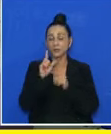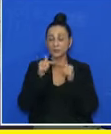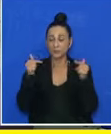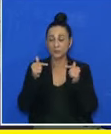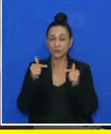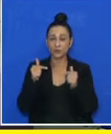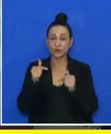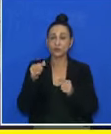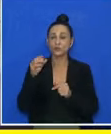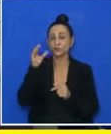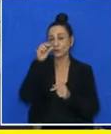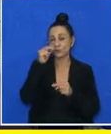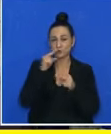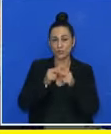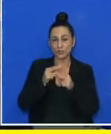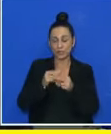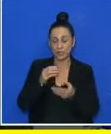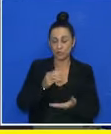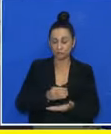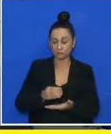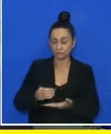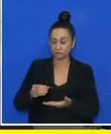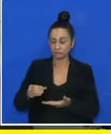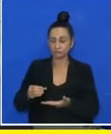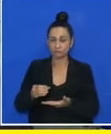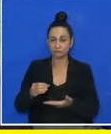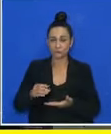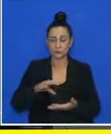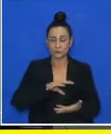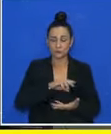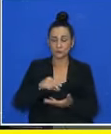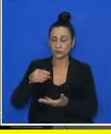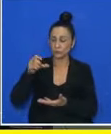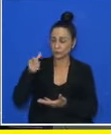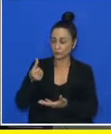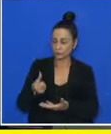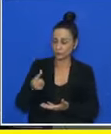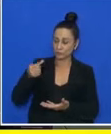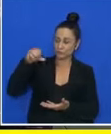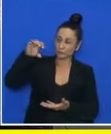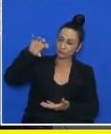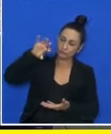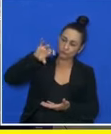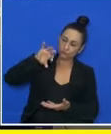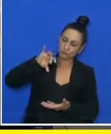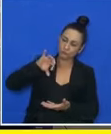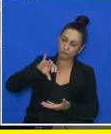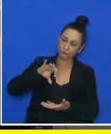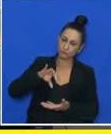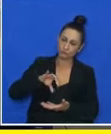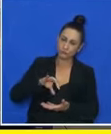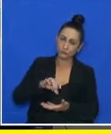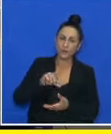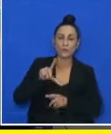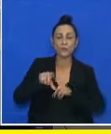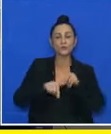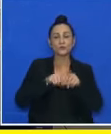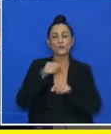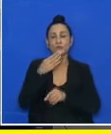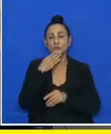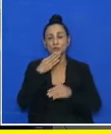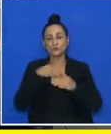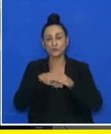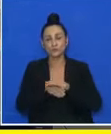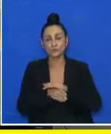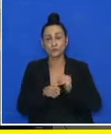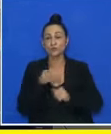recolher as bolas sorteadas na Time Mania, colocá-las no suporte em cima do globo número 6, ou seja, do mesmo globo, para o sorteio do